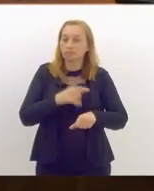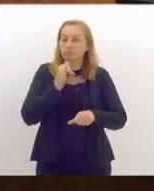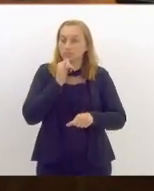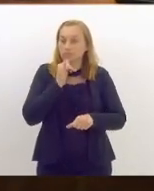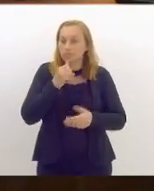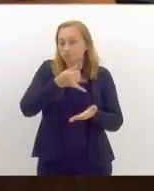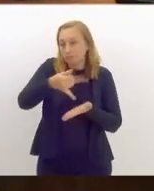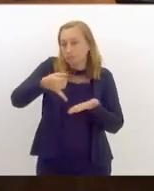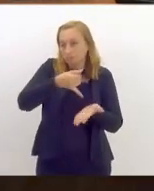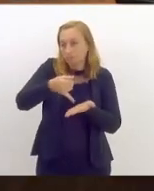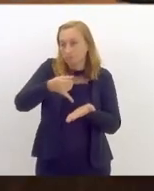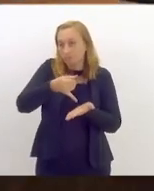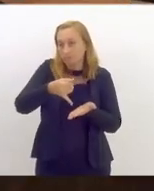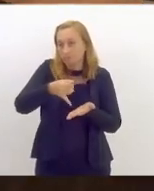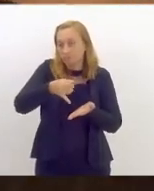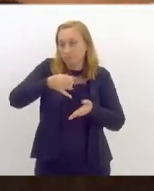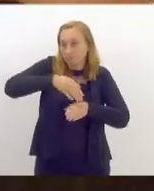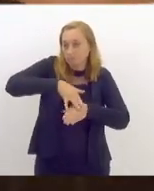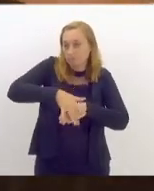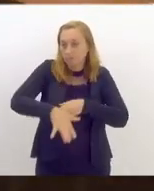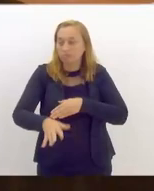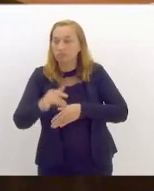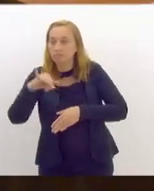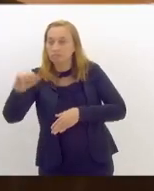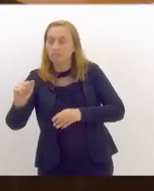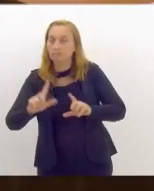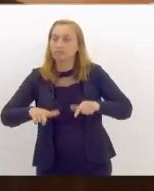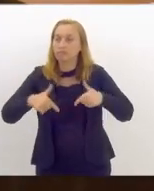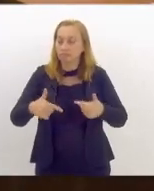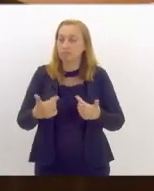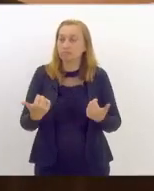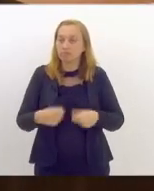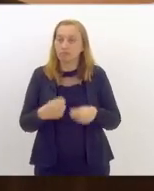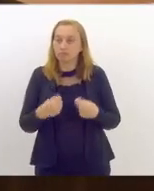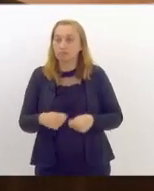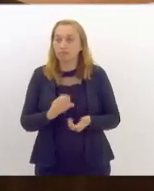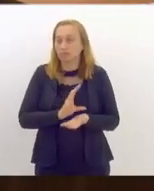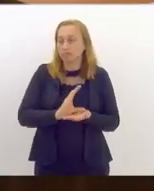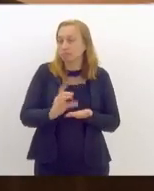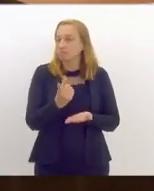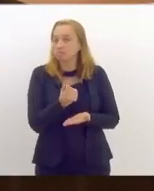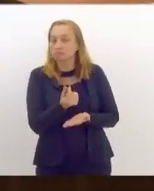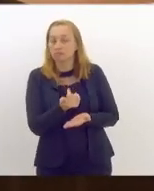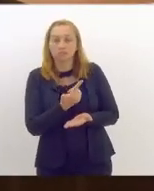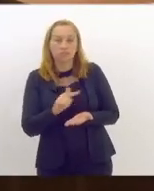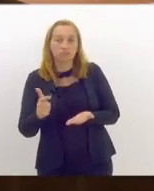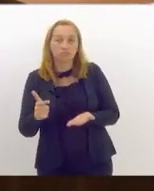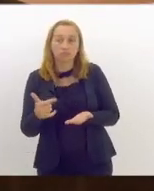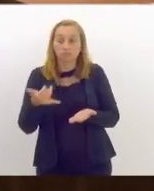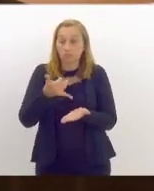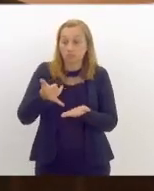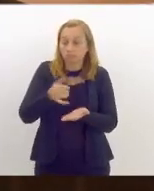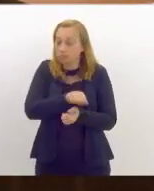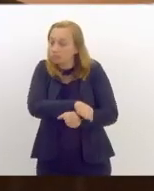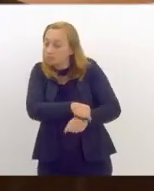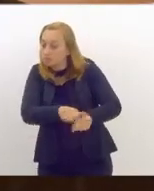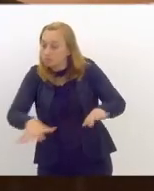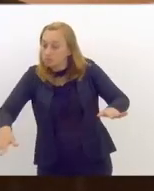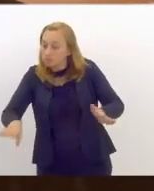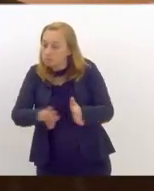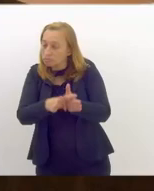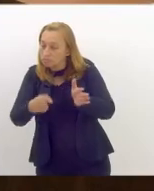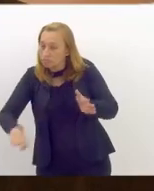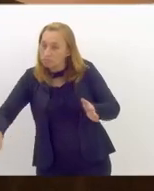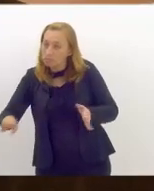o Enéa teve que agir e não tinha recursos para tal inclusive do óleo que chegava nas praias nas